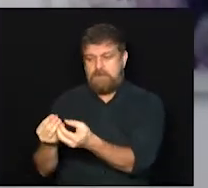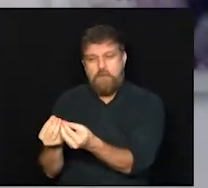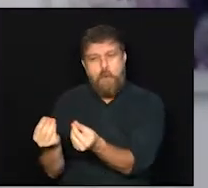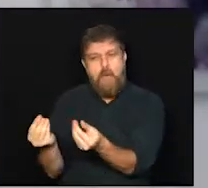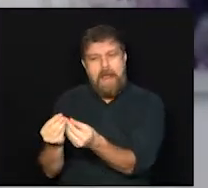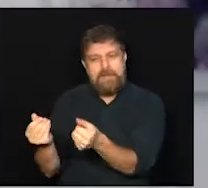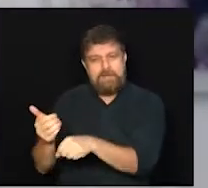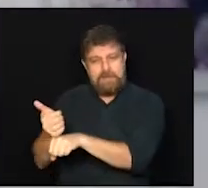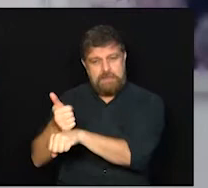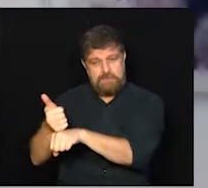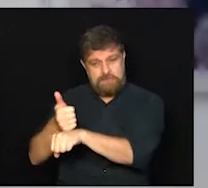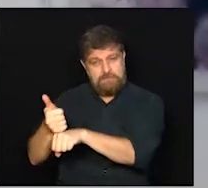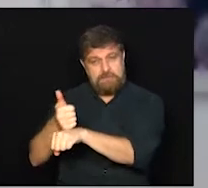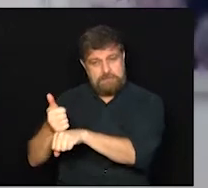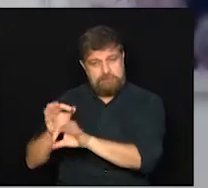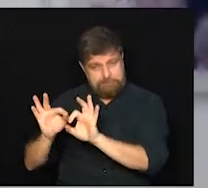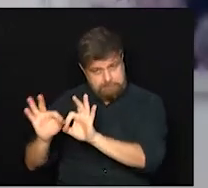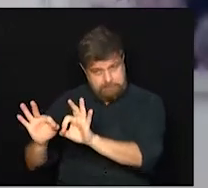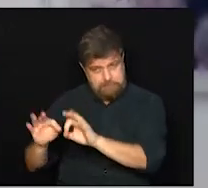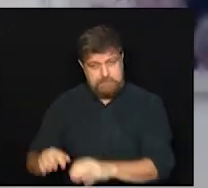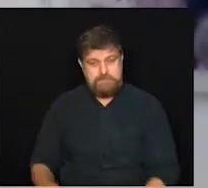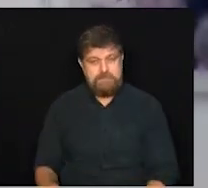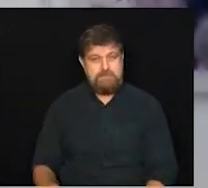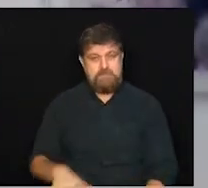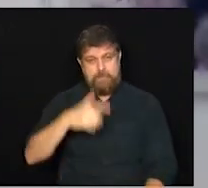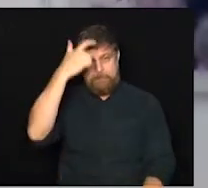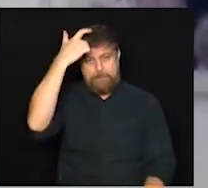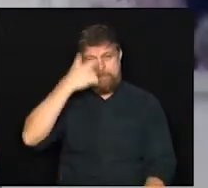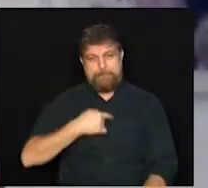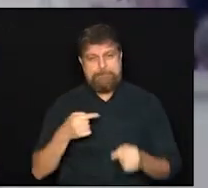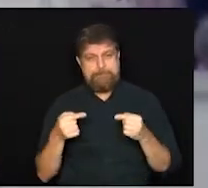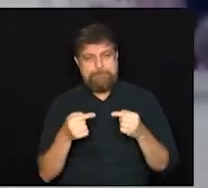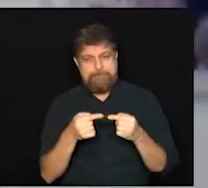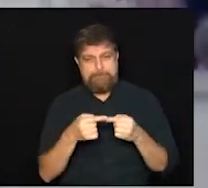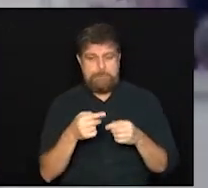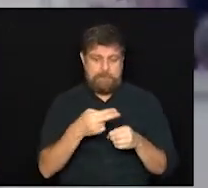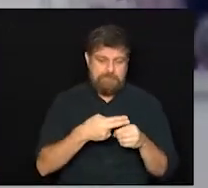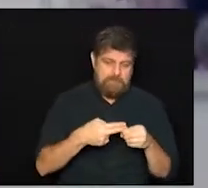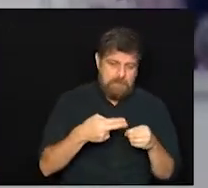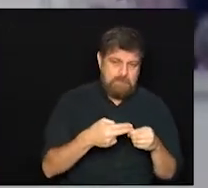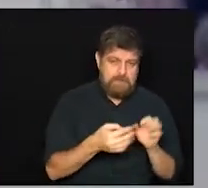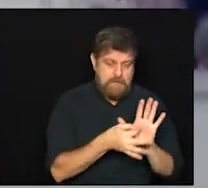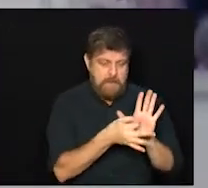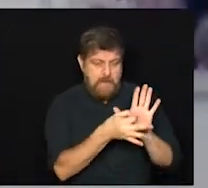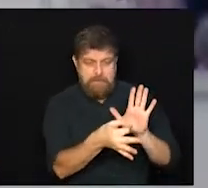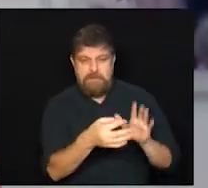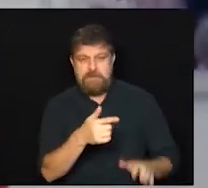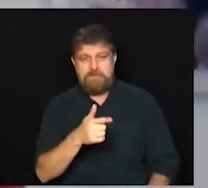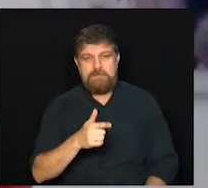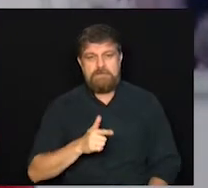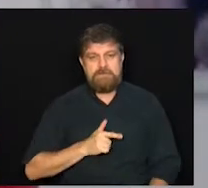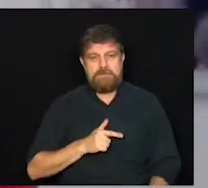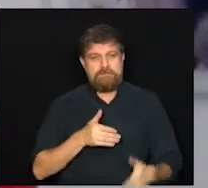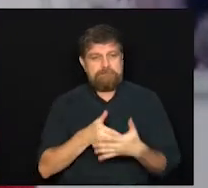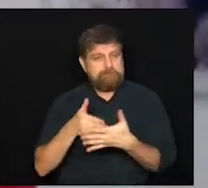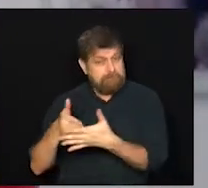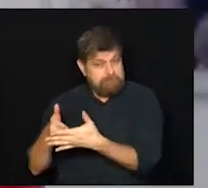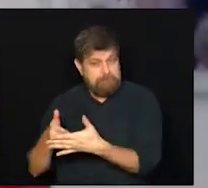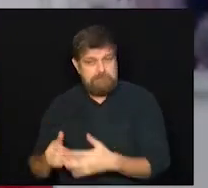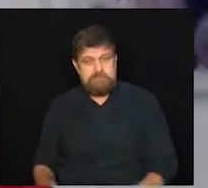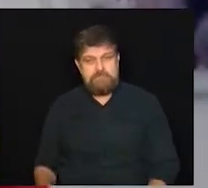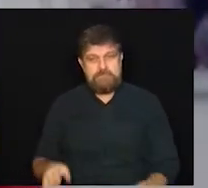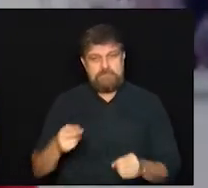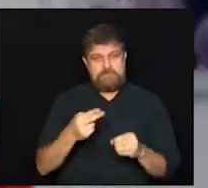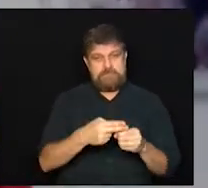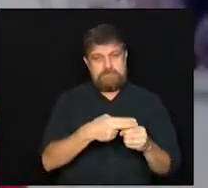fim, a respeito de se eu sou a favor ou contra, se a Unicamp é a favor ou contra a restrição geral, veja, a Unicamp ela